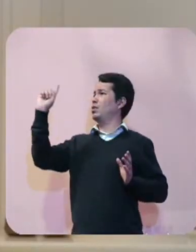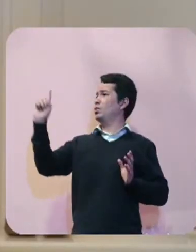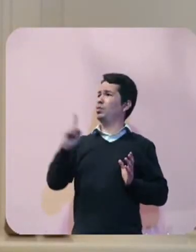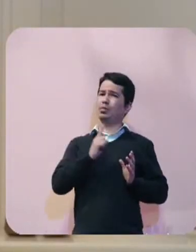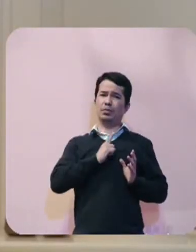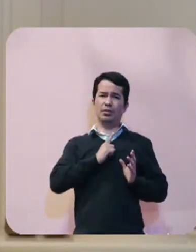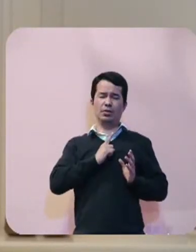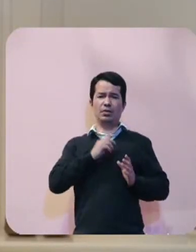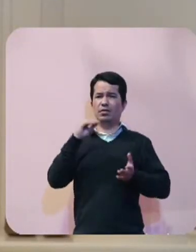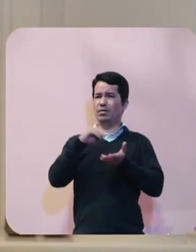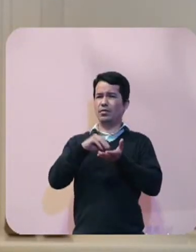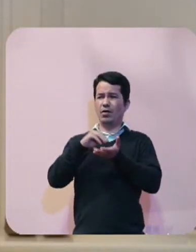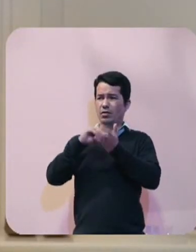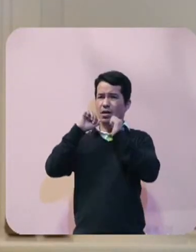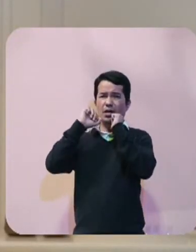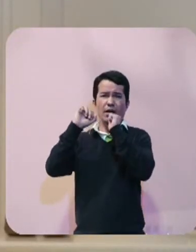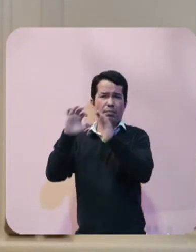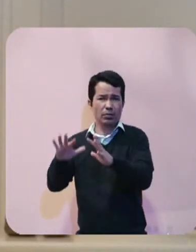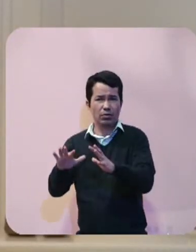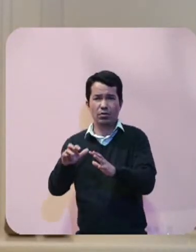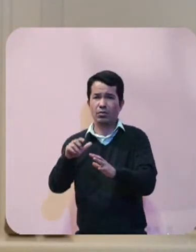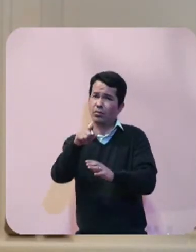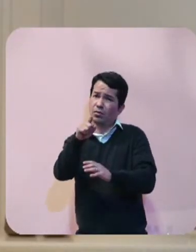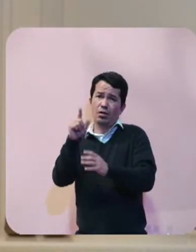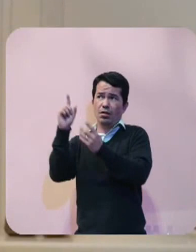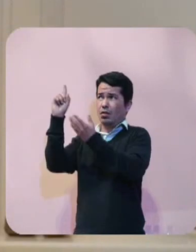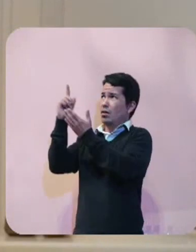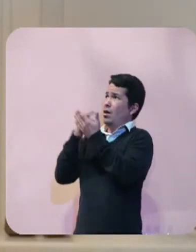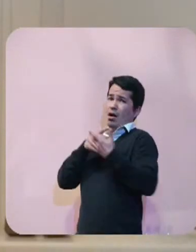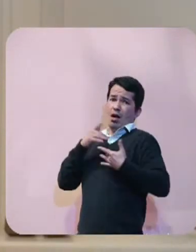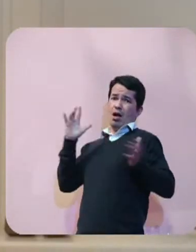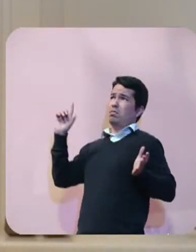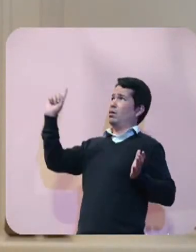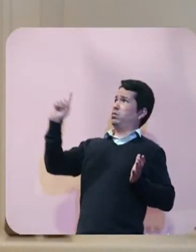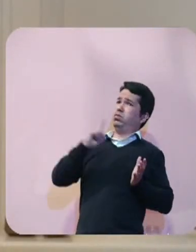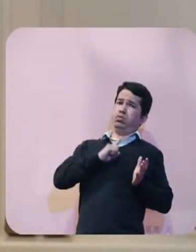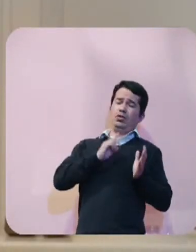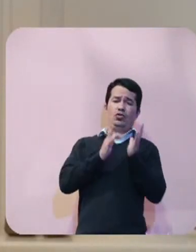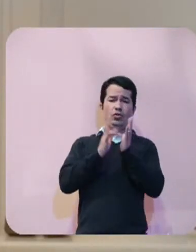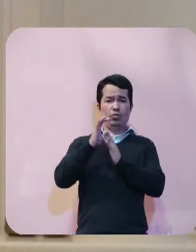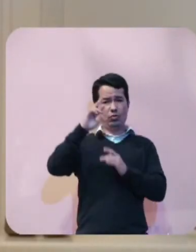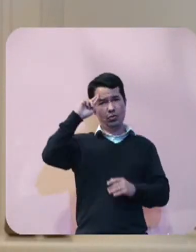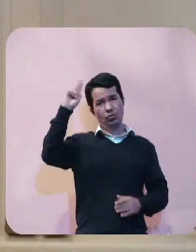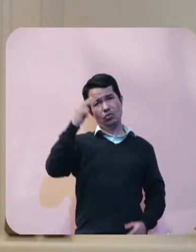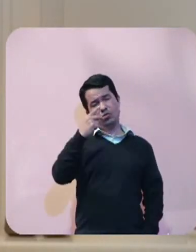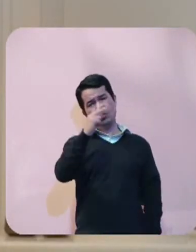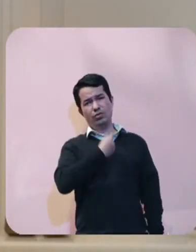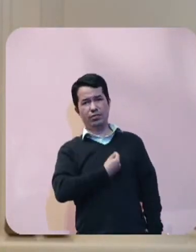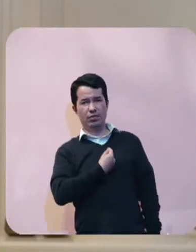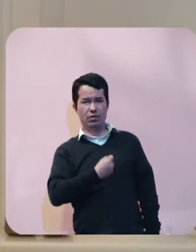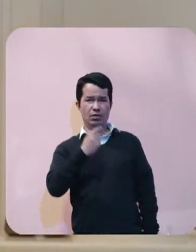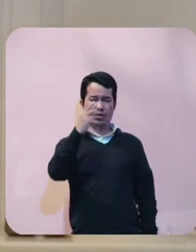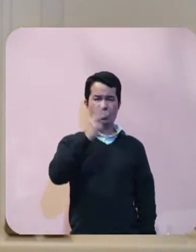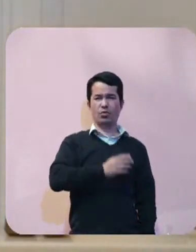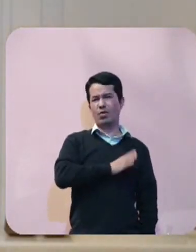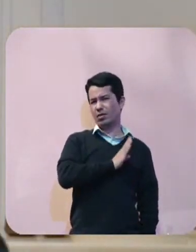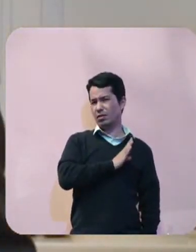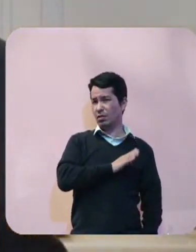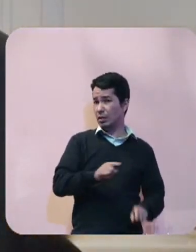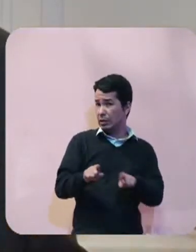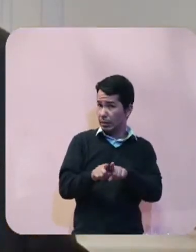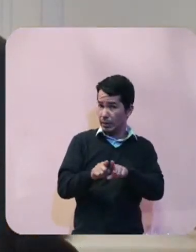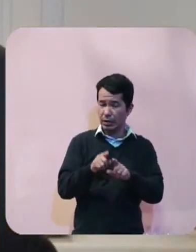tem que fazer é buscar a bênção do Senhor na sua vida e deixar Jesus ser o Senhor do seu coração. E se você